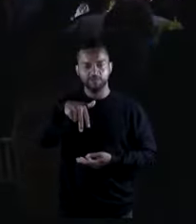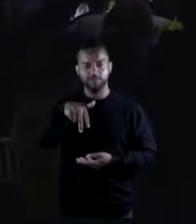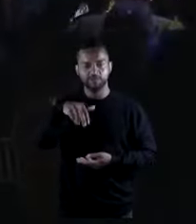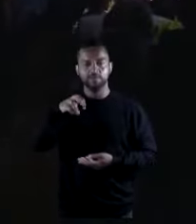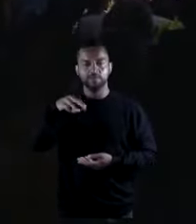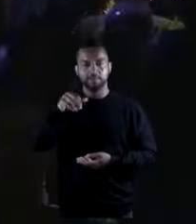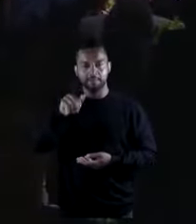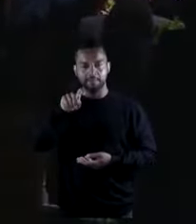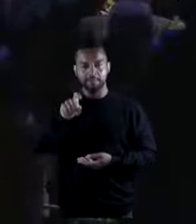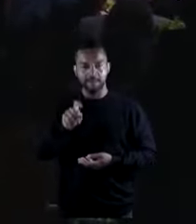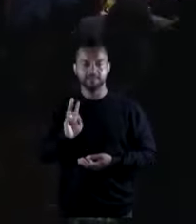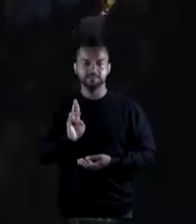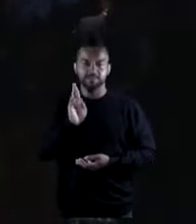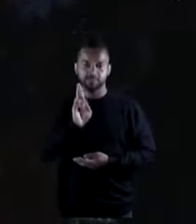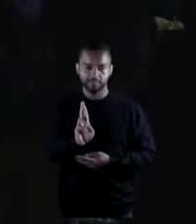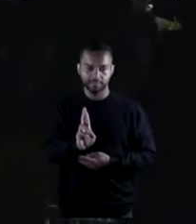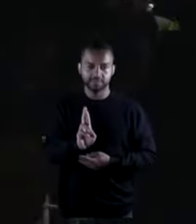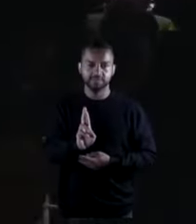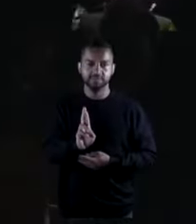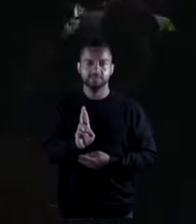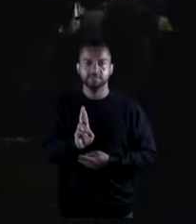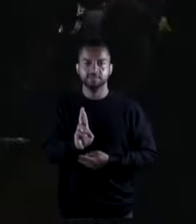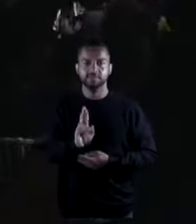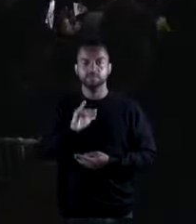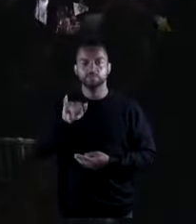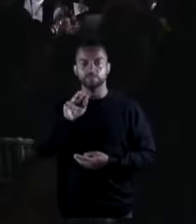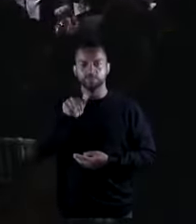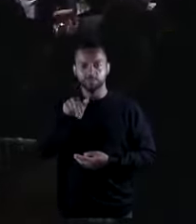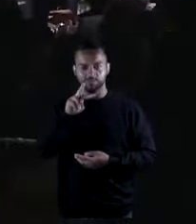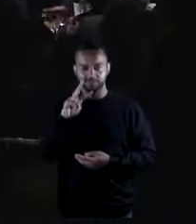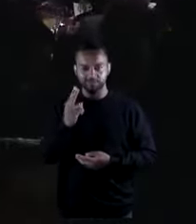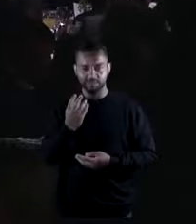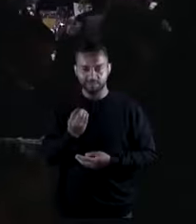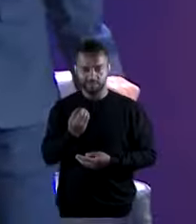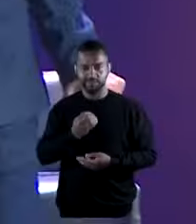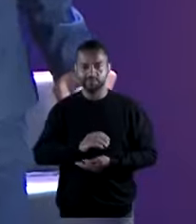que está representando o Juninho.